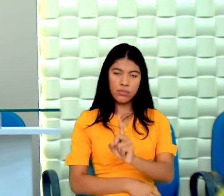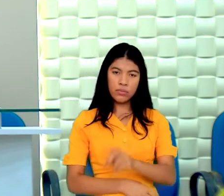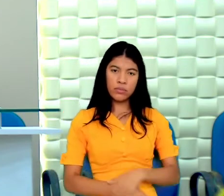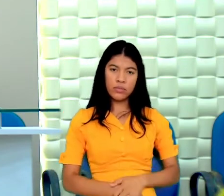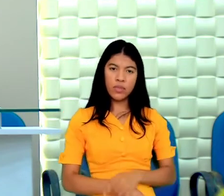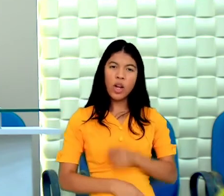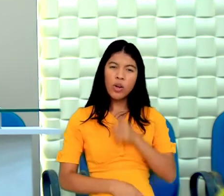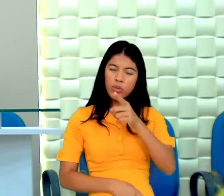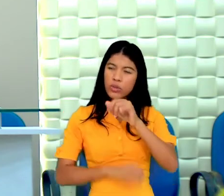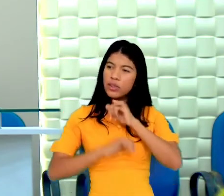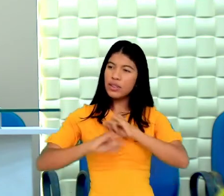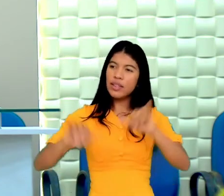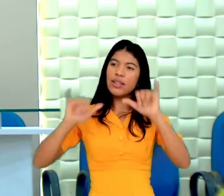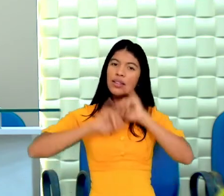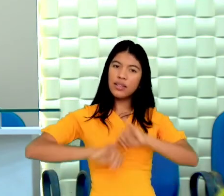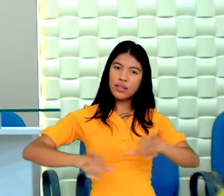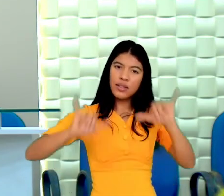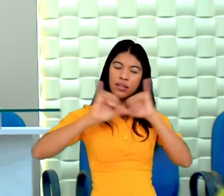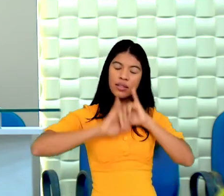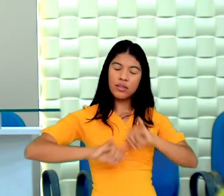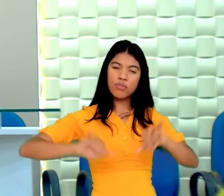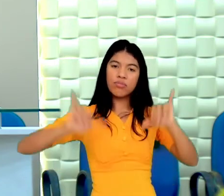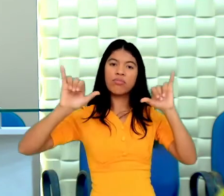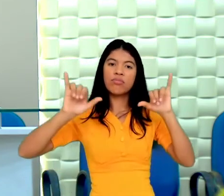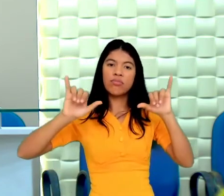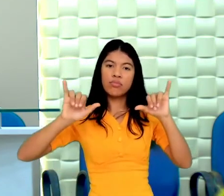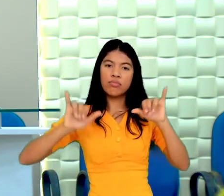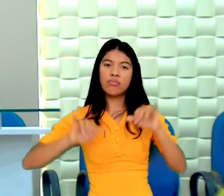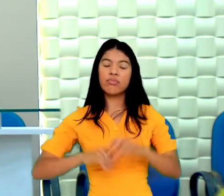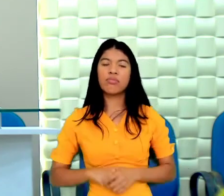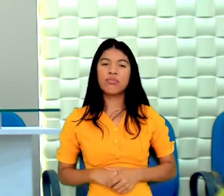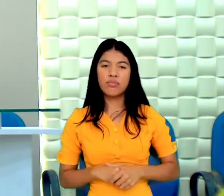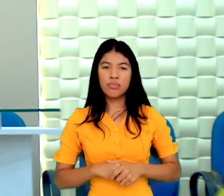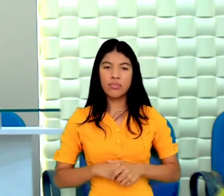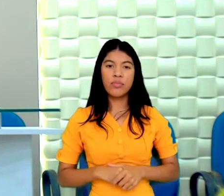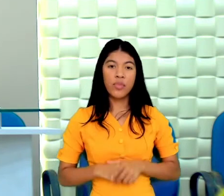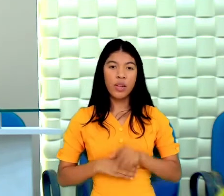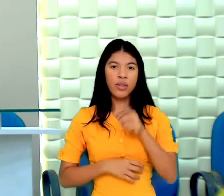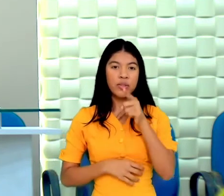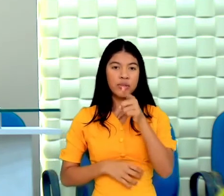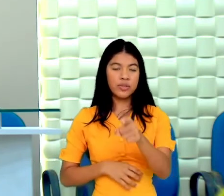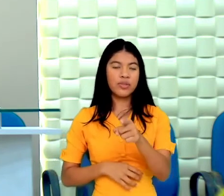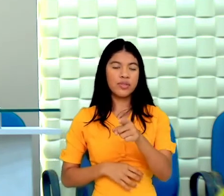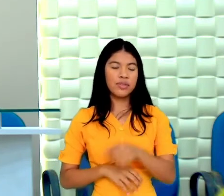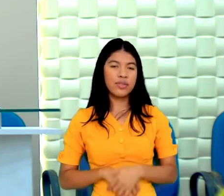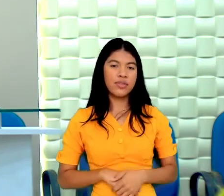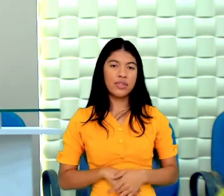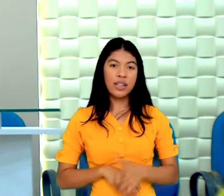Você é um dispenseiro. Você cuida da despensa de Deus.